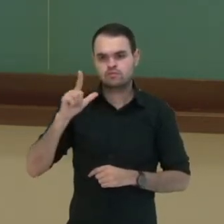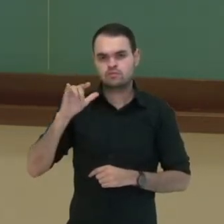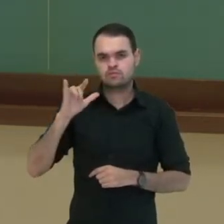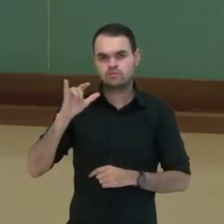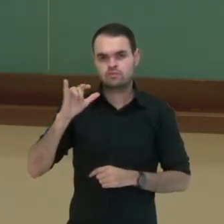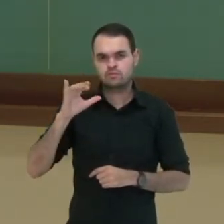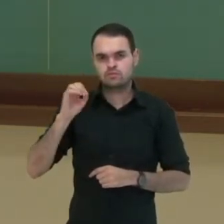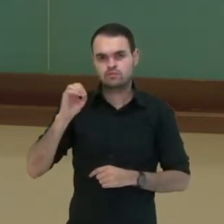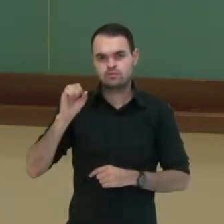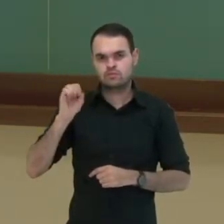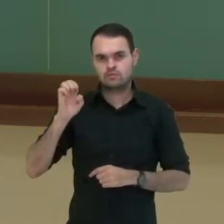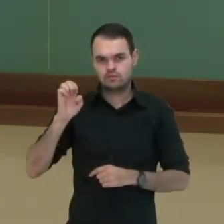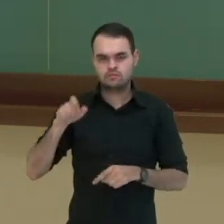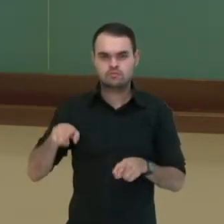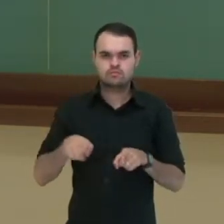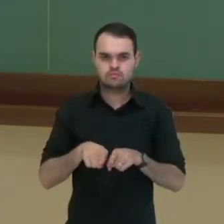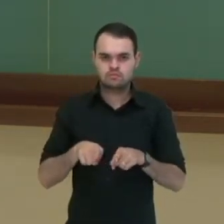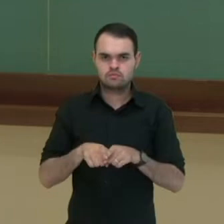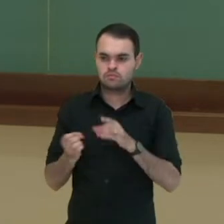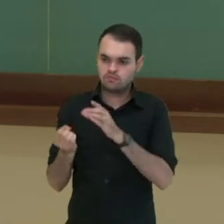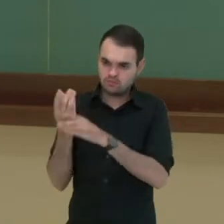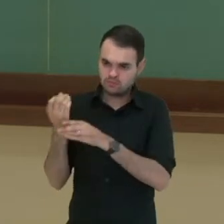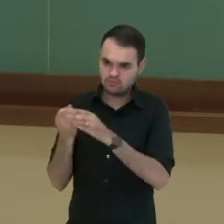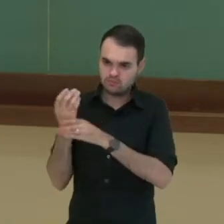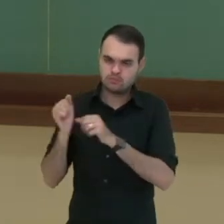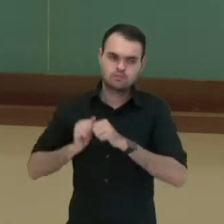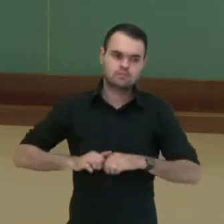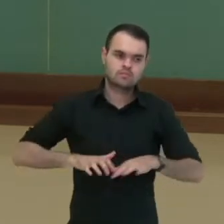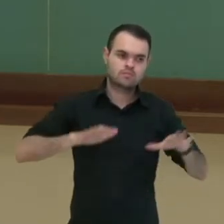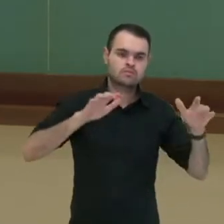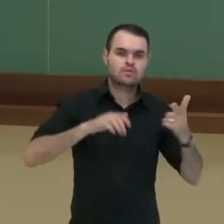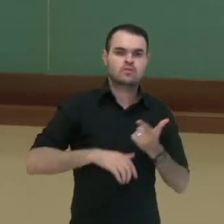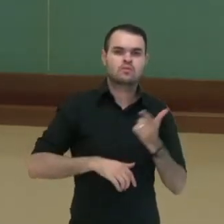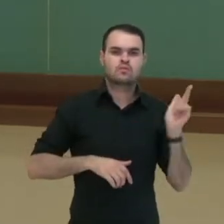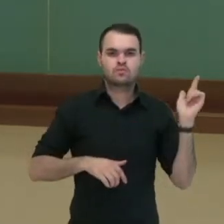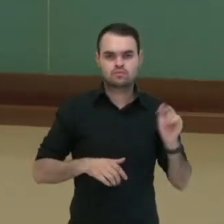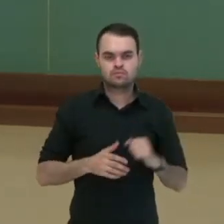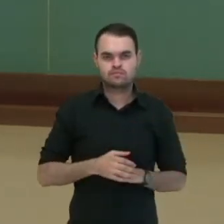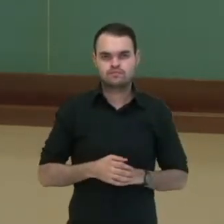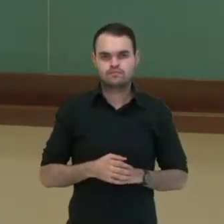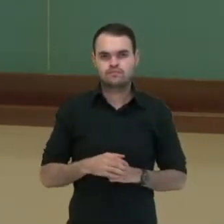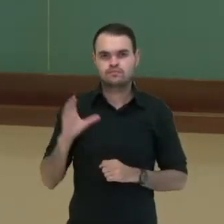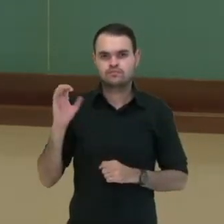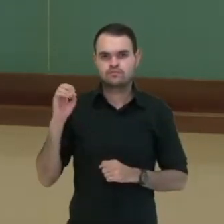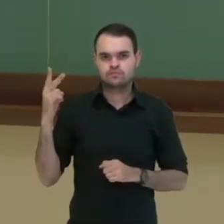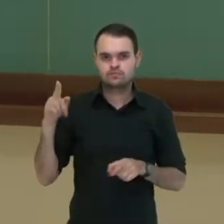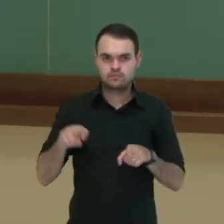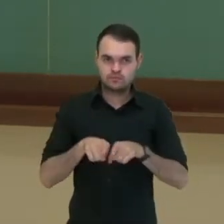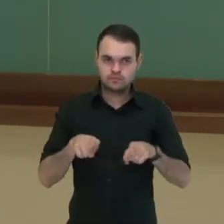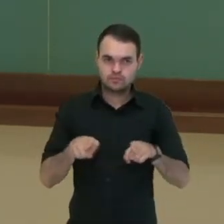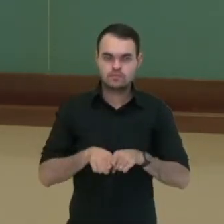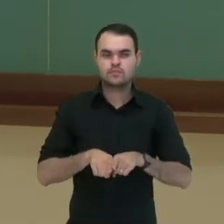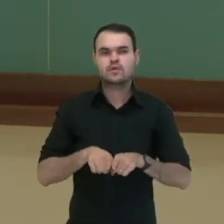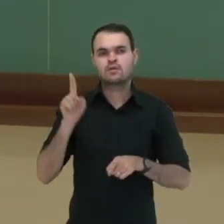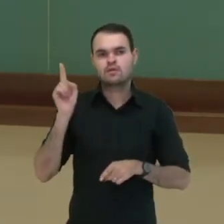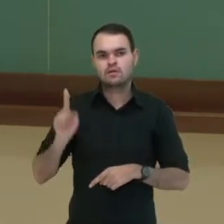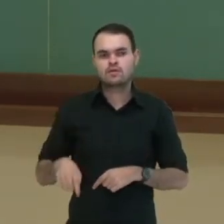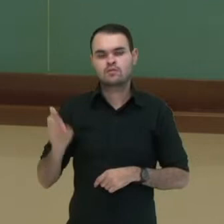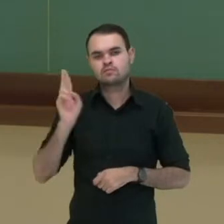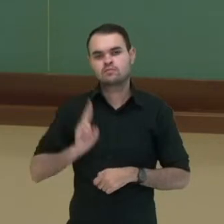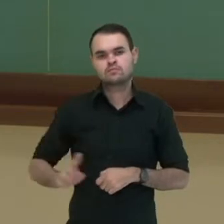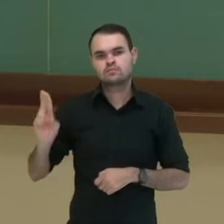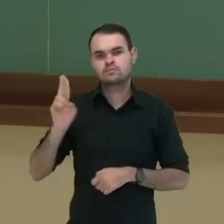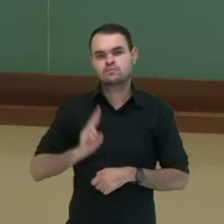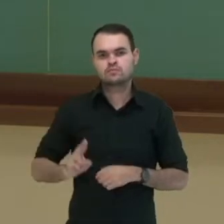que é produzida e é depois encaminhada para todos os outros seres vivos. O gás carbônico, que é uma substância que é